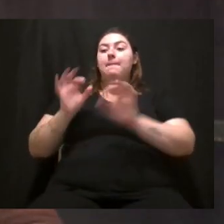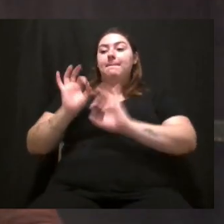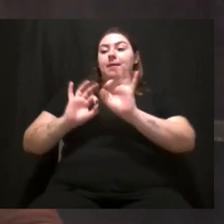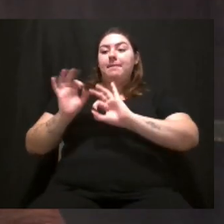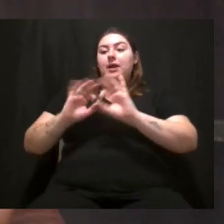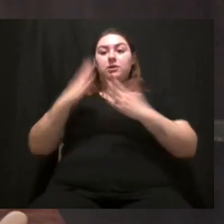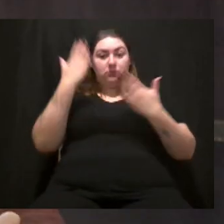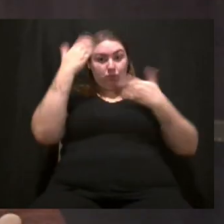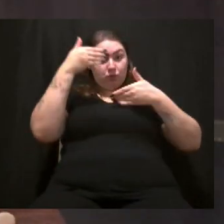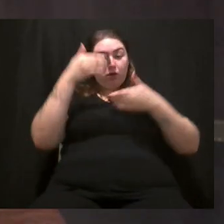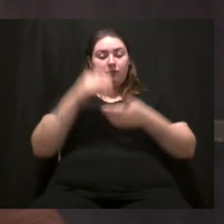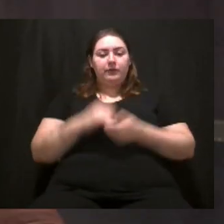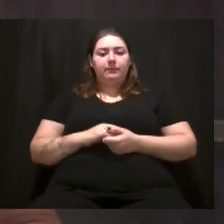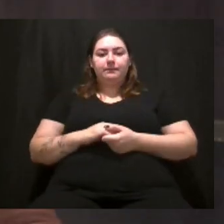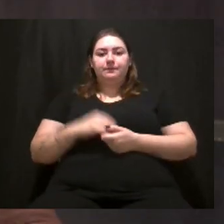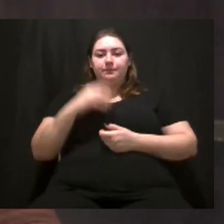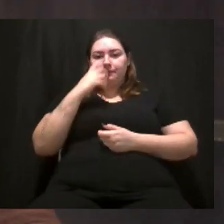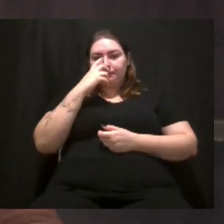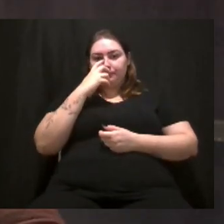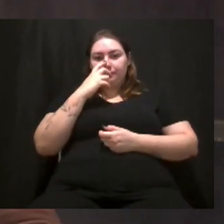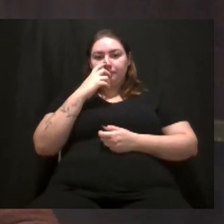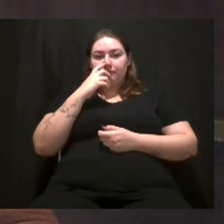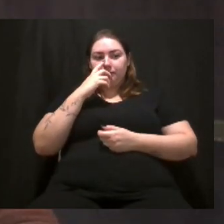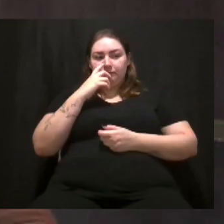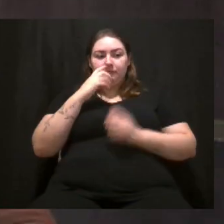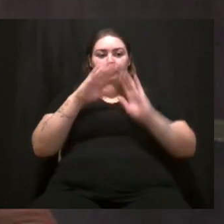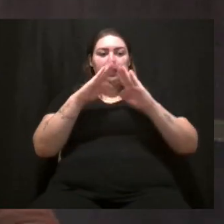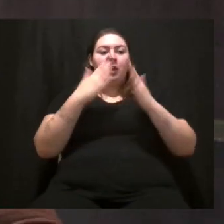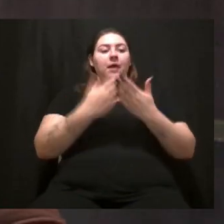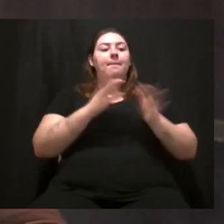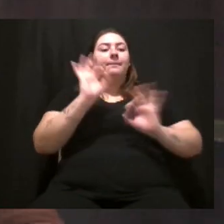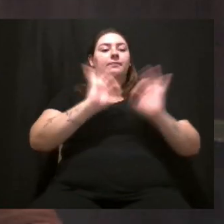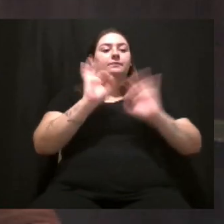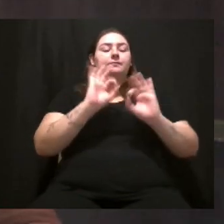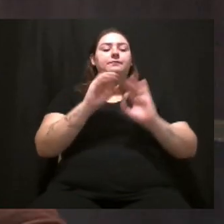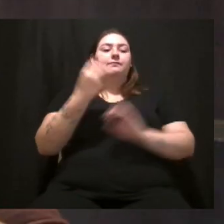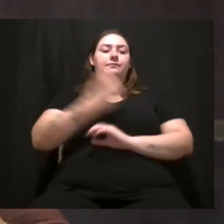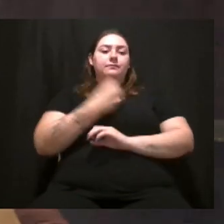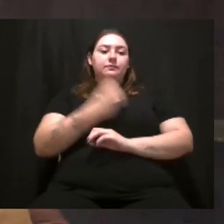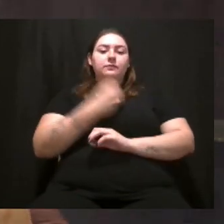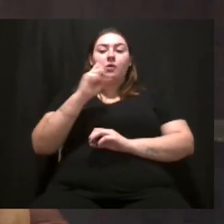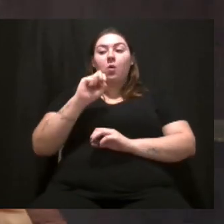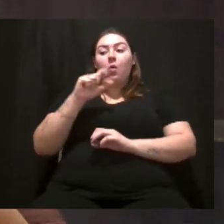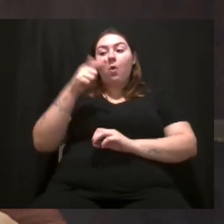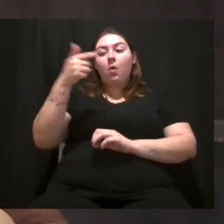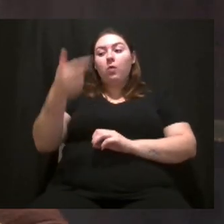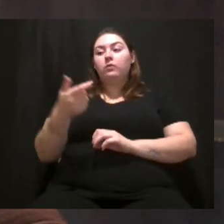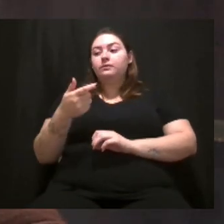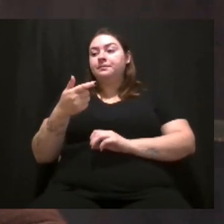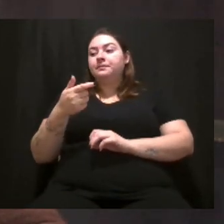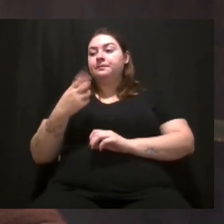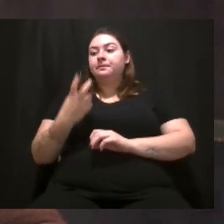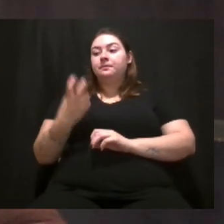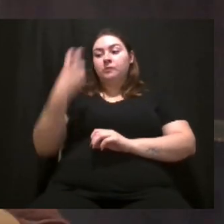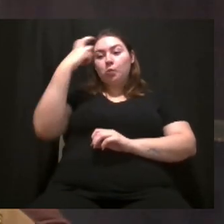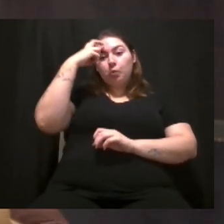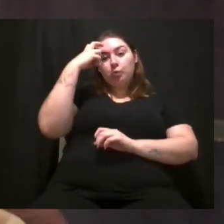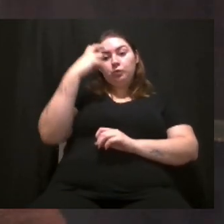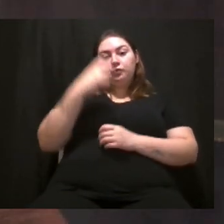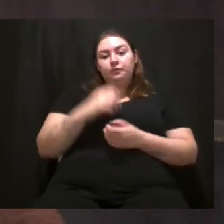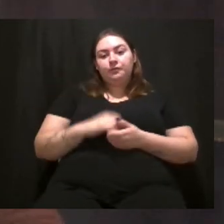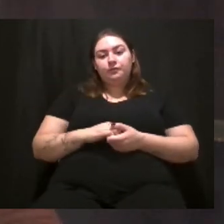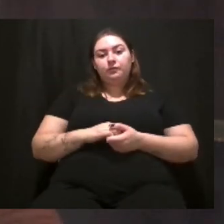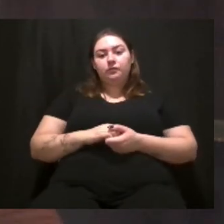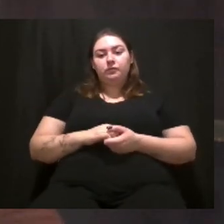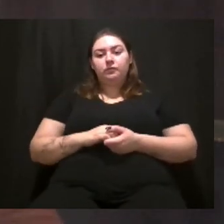escolas que são preparadas para a vida, tem outras escolas que são mais culturais, outras que são mais voltadas para as coisas